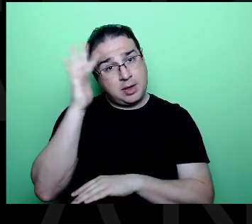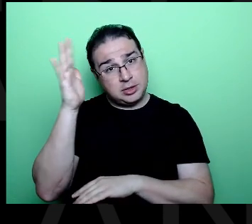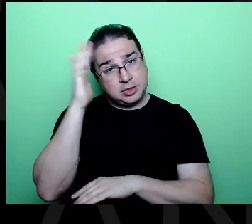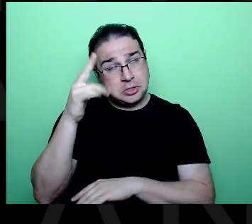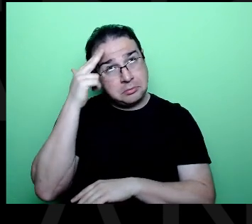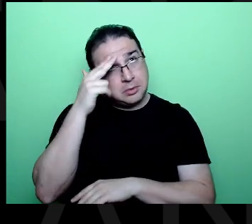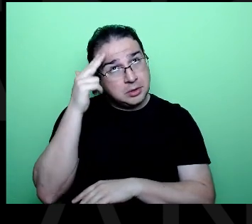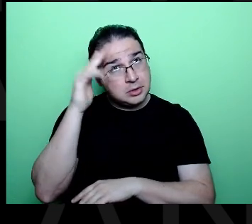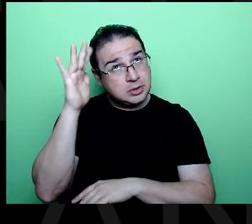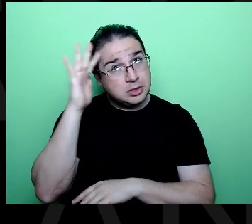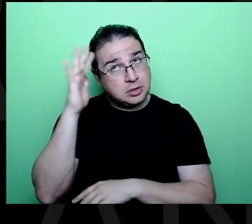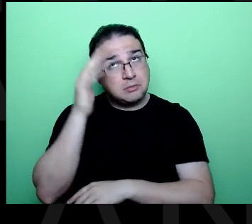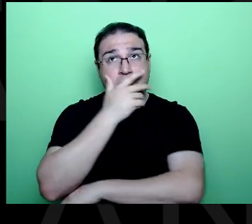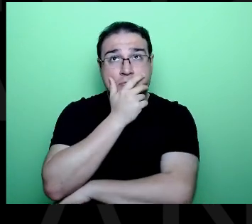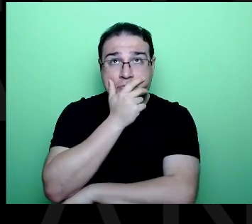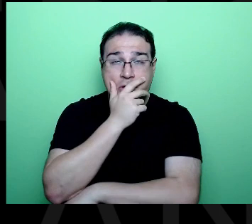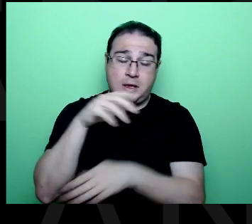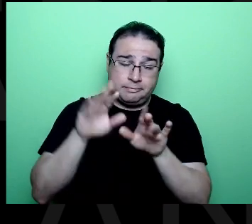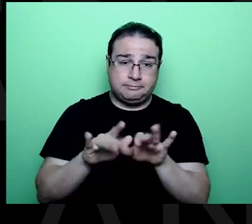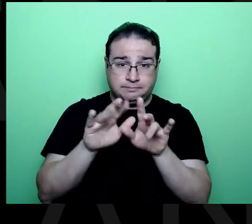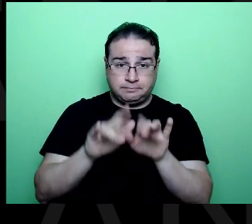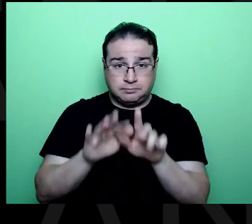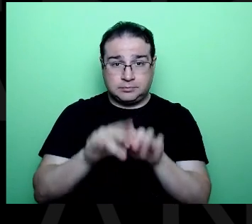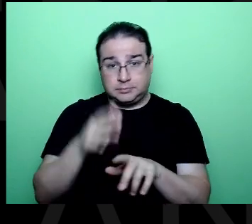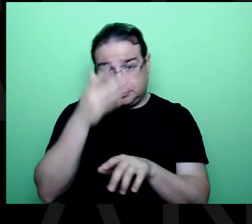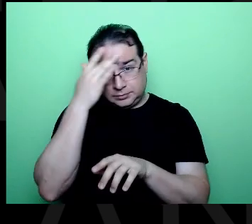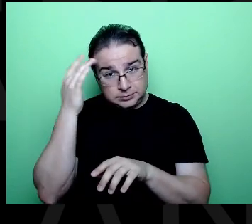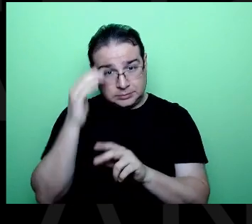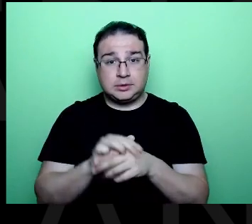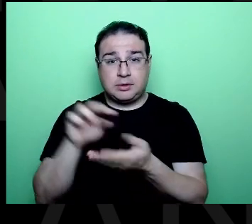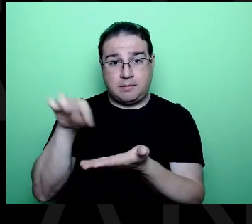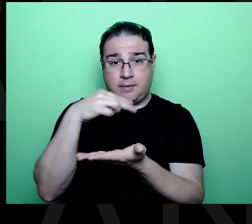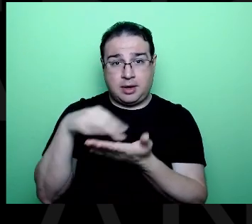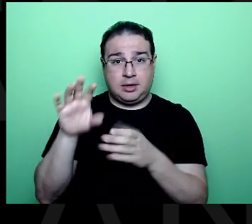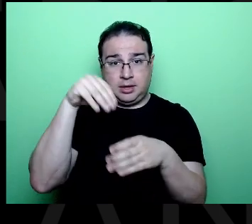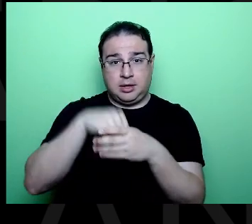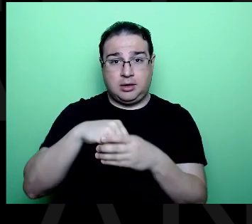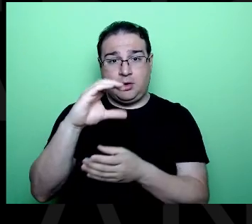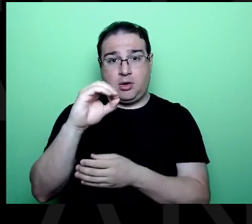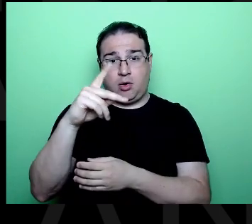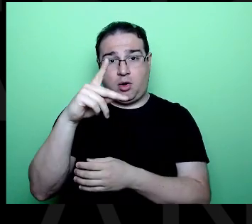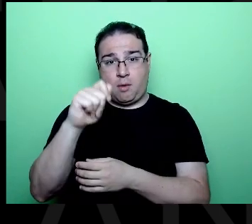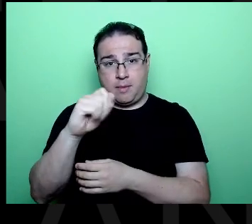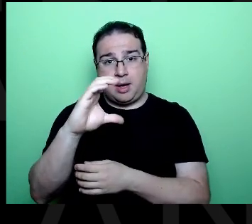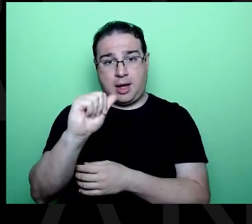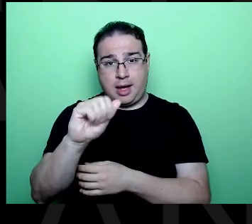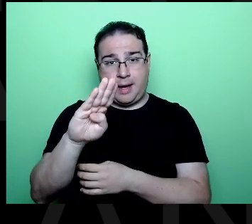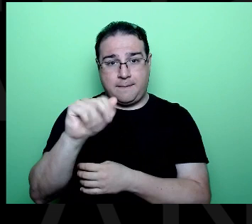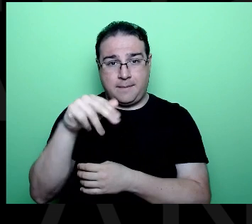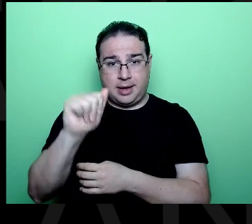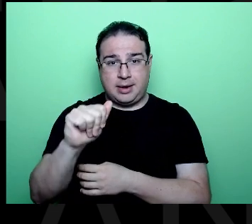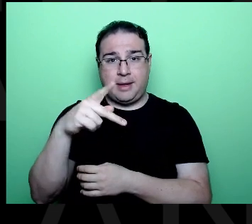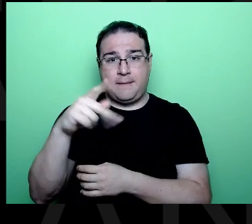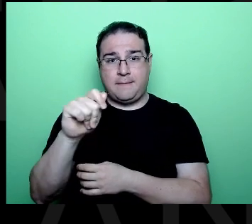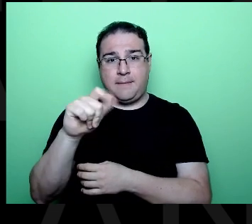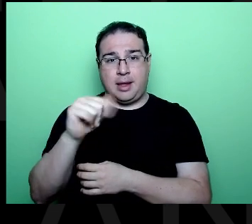vezes você imagina, né? Você está escrevendo lá sobre o cara num baile no Copacabana Palace. Você imagina